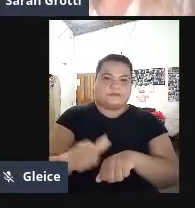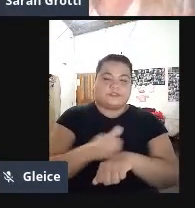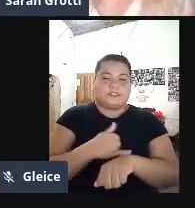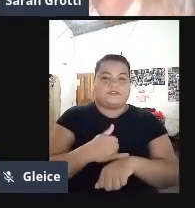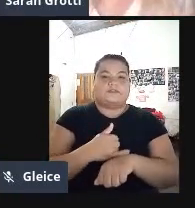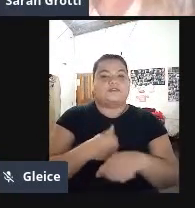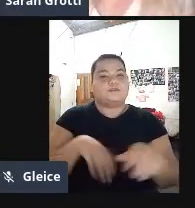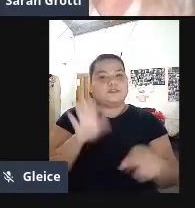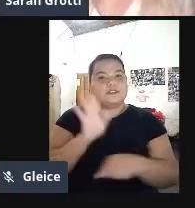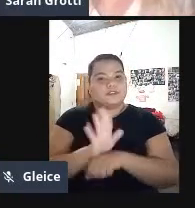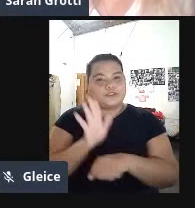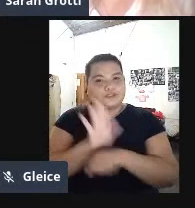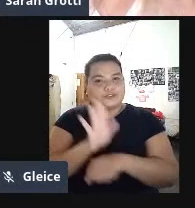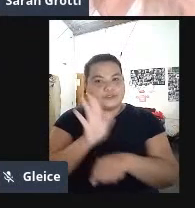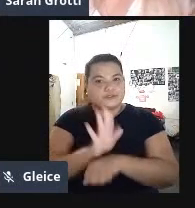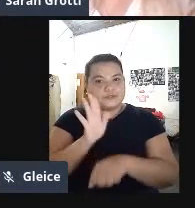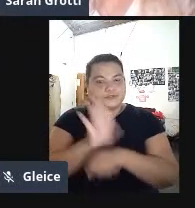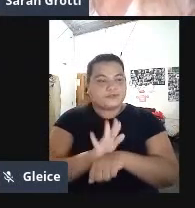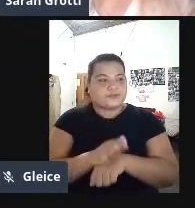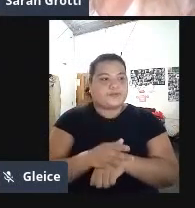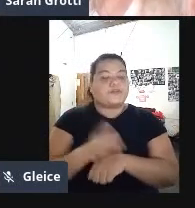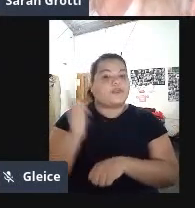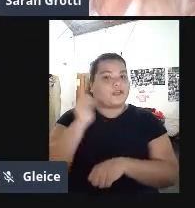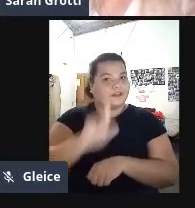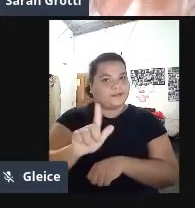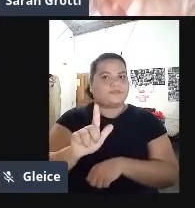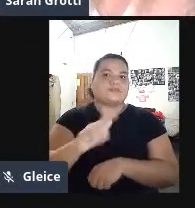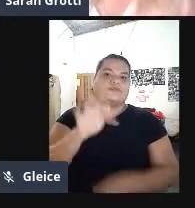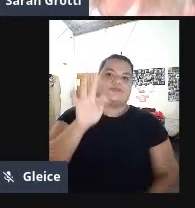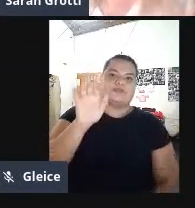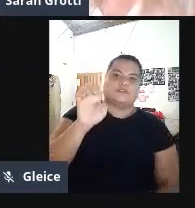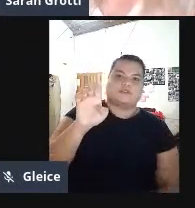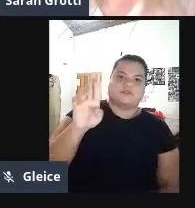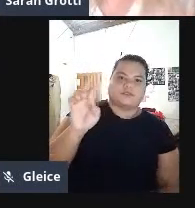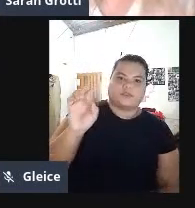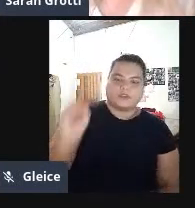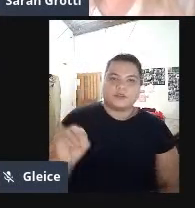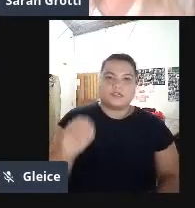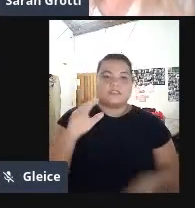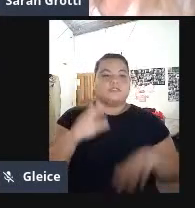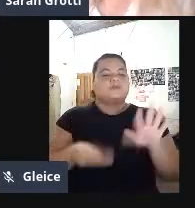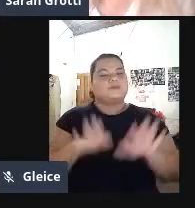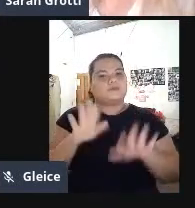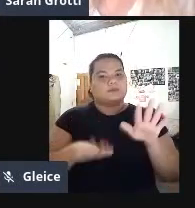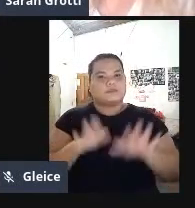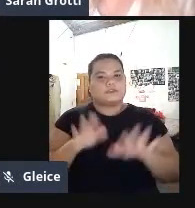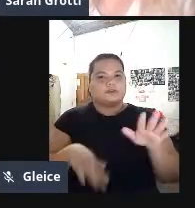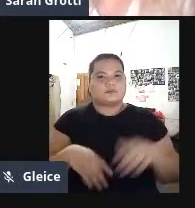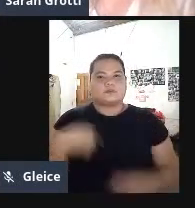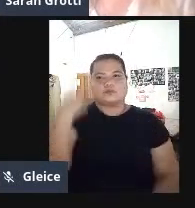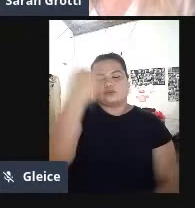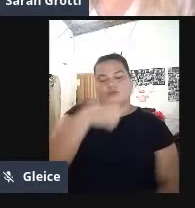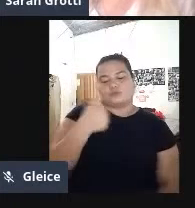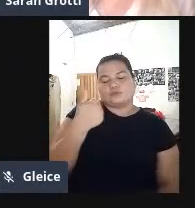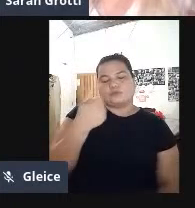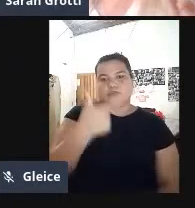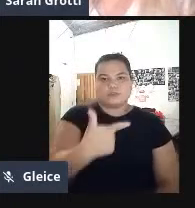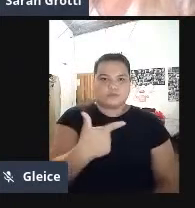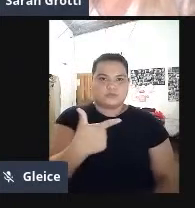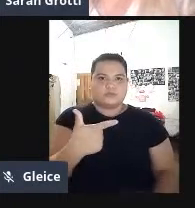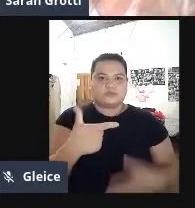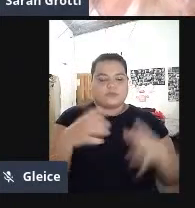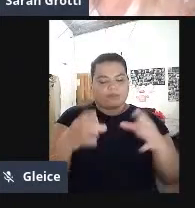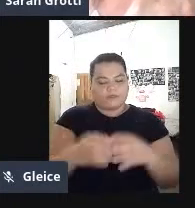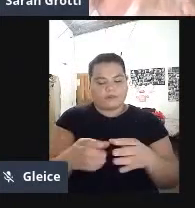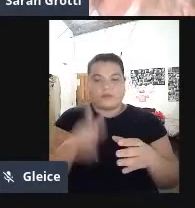fitatos, que a gente pode deixar de molho pelo menos 12 horas, Moagem, germinação. Essa